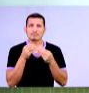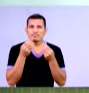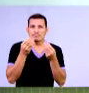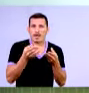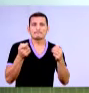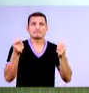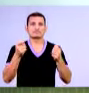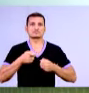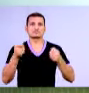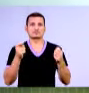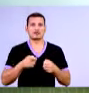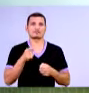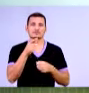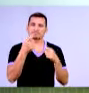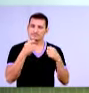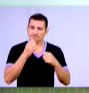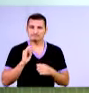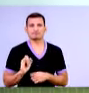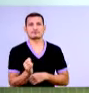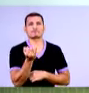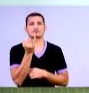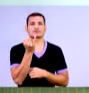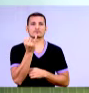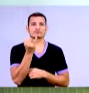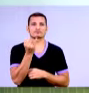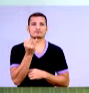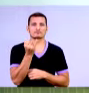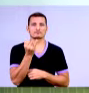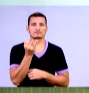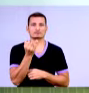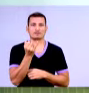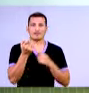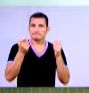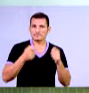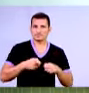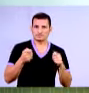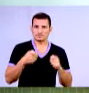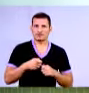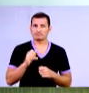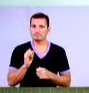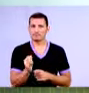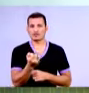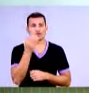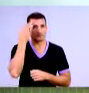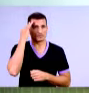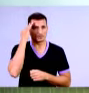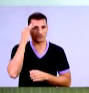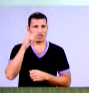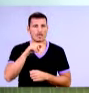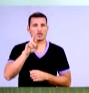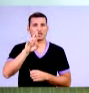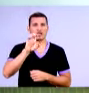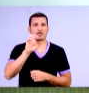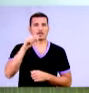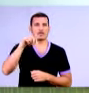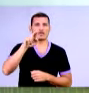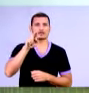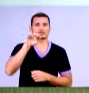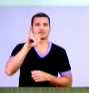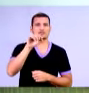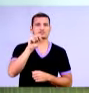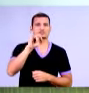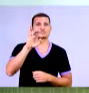essas possibilidades e você precisa aproveitar essa possibilidade e entender que isso é um requisito, não apenas